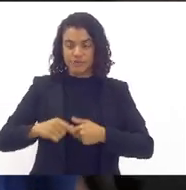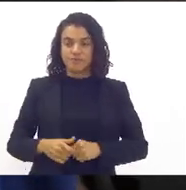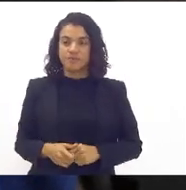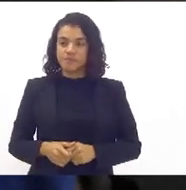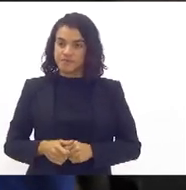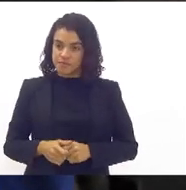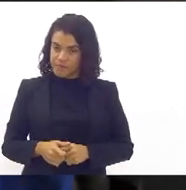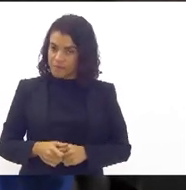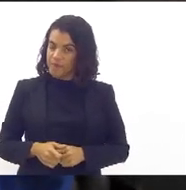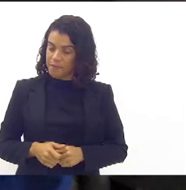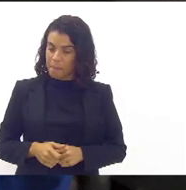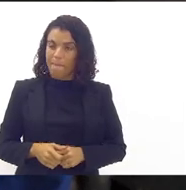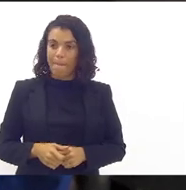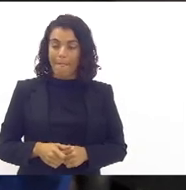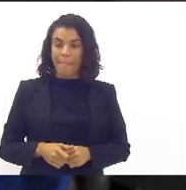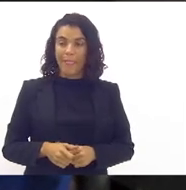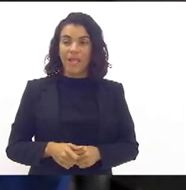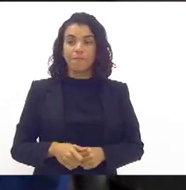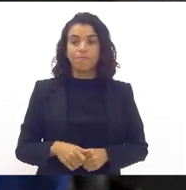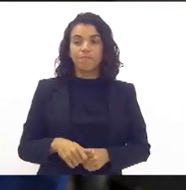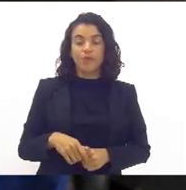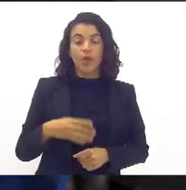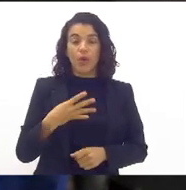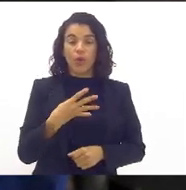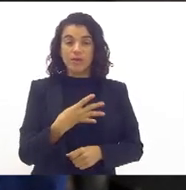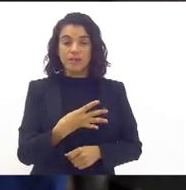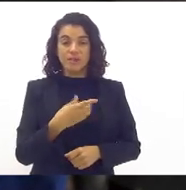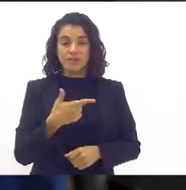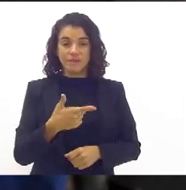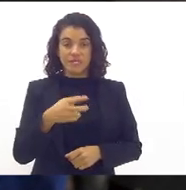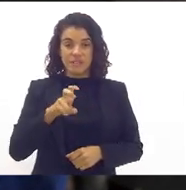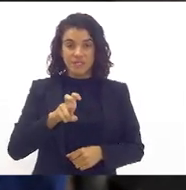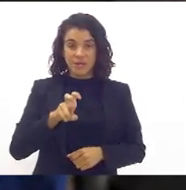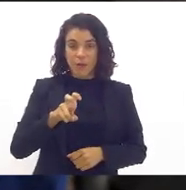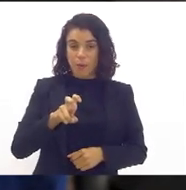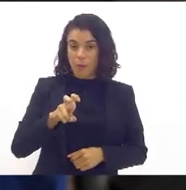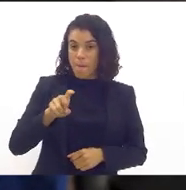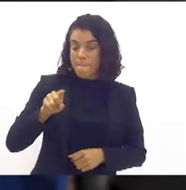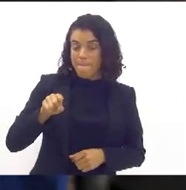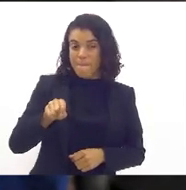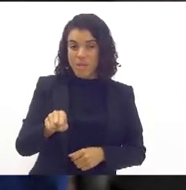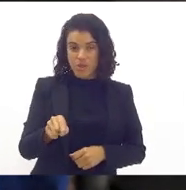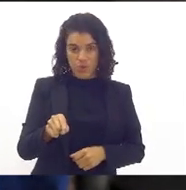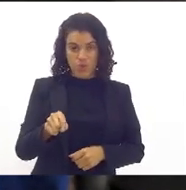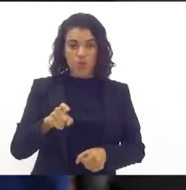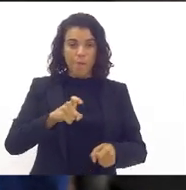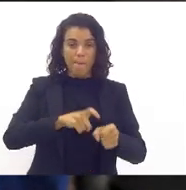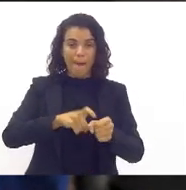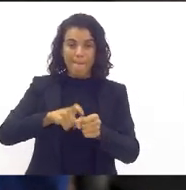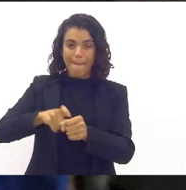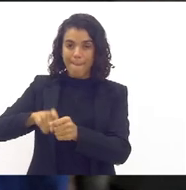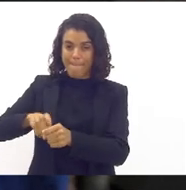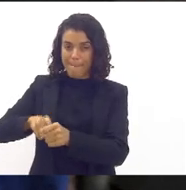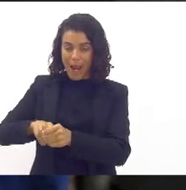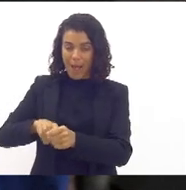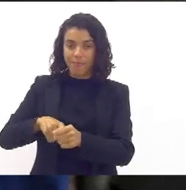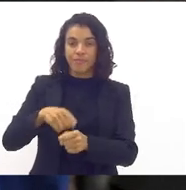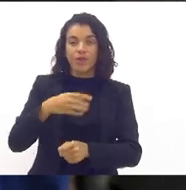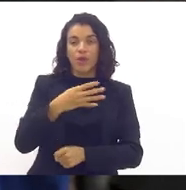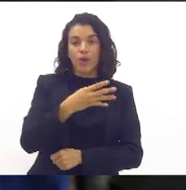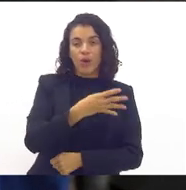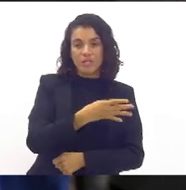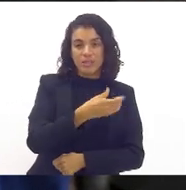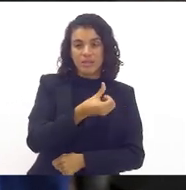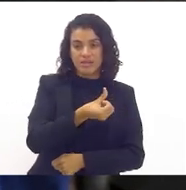E aí vai o meu segundo comentário. 425 mil vínculos, 179 mil ativos, 160